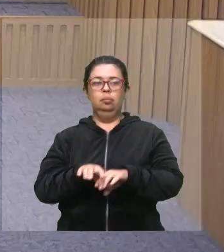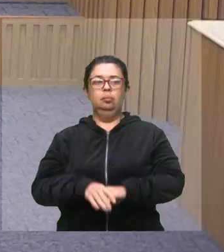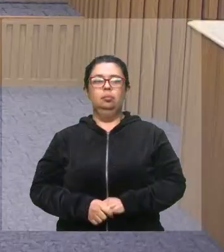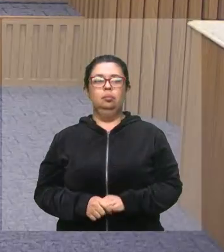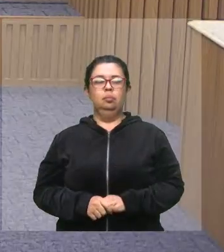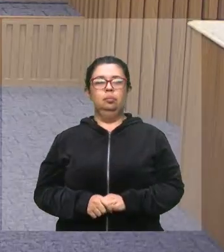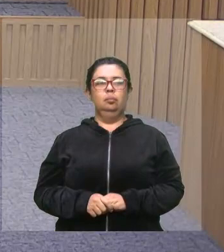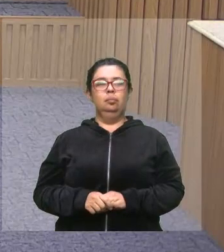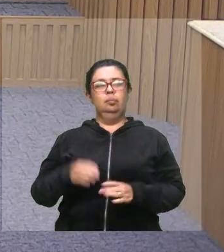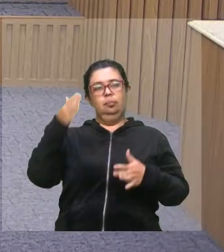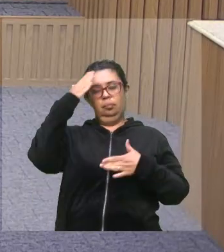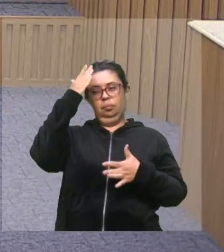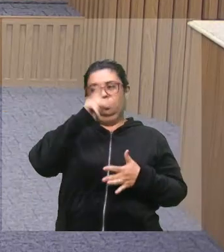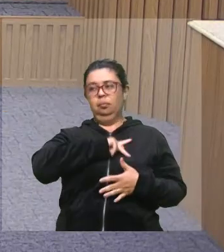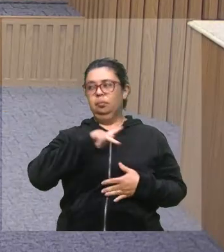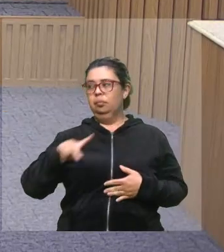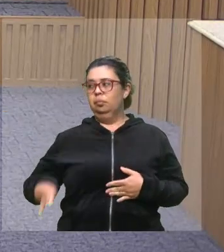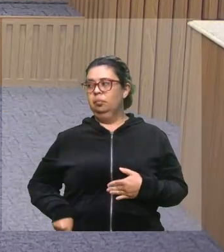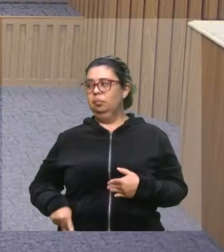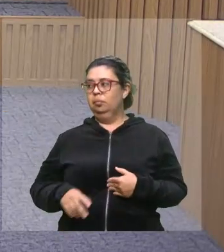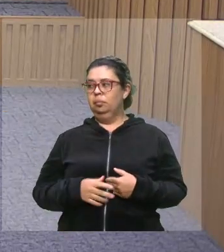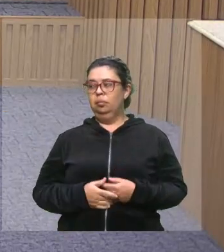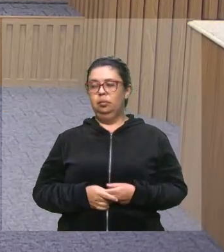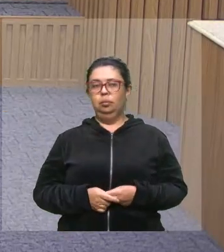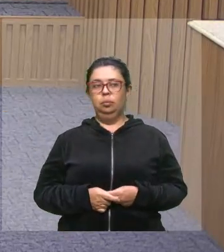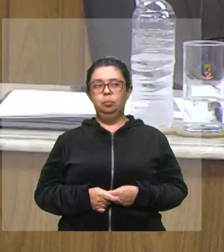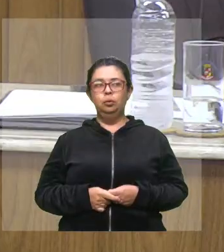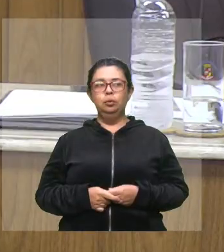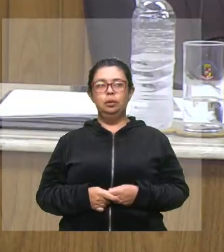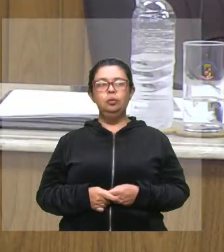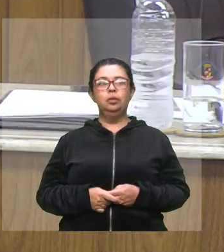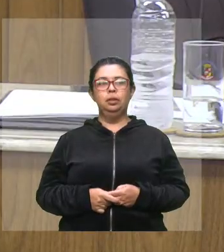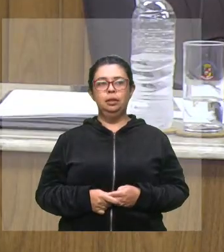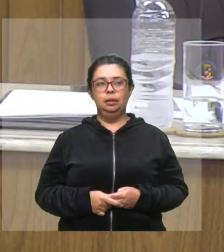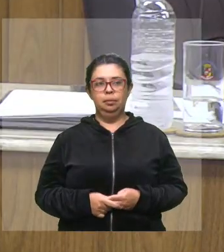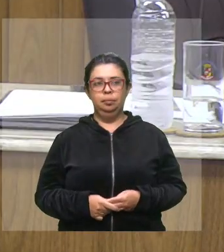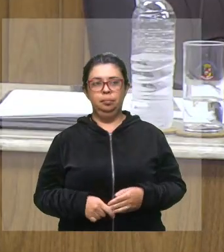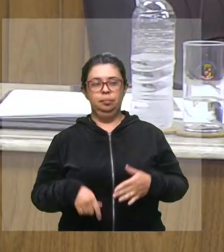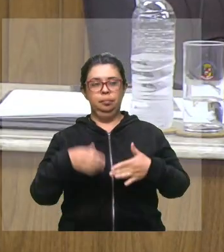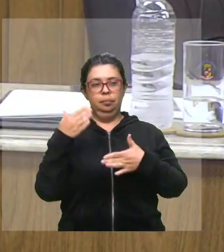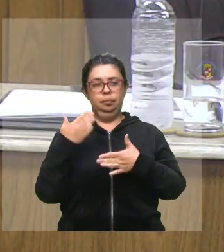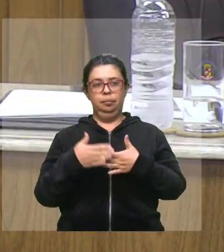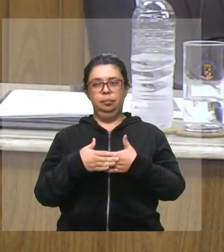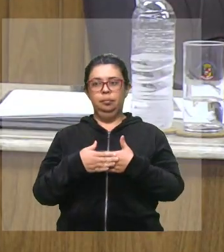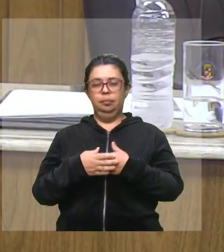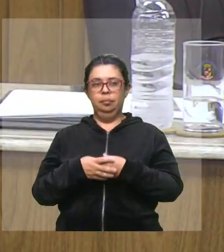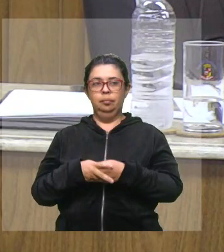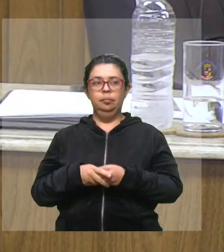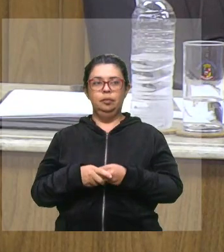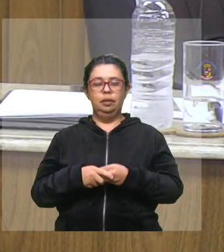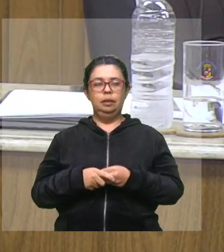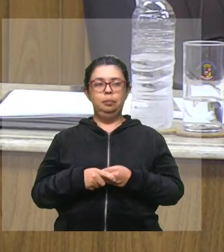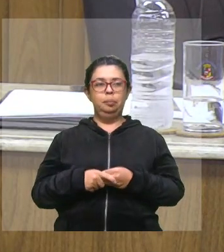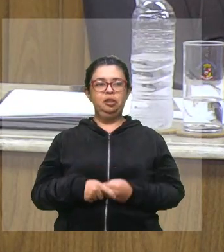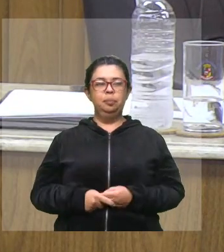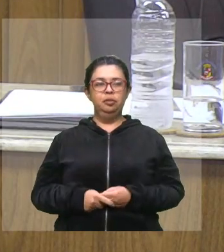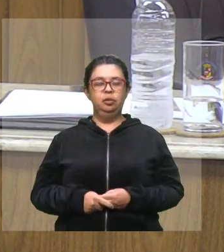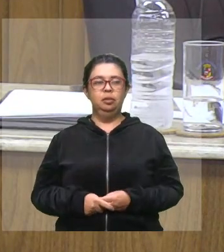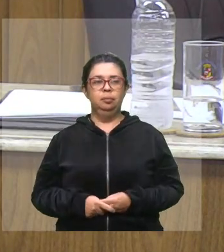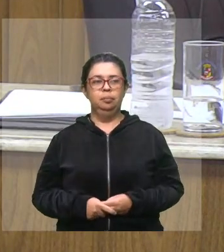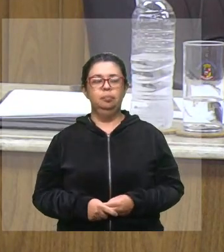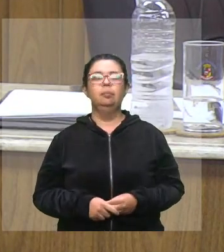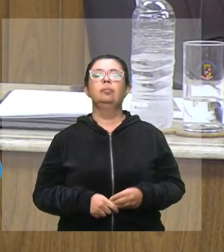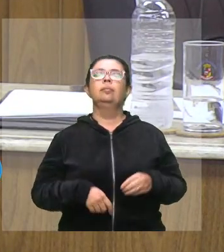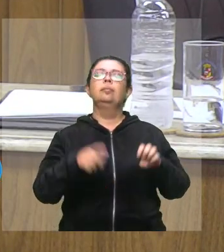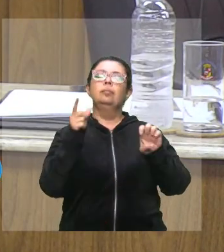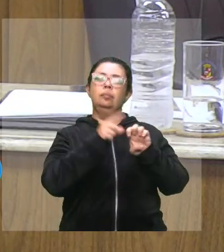Obrigado, senhor presidente. Venho aqui a esta tribuna como presidente da Frente Parlamentar pela Geração de Emprego e Empreendedorismo